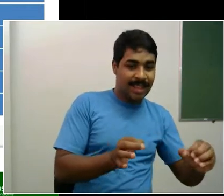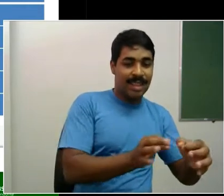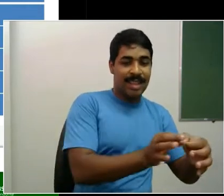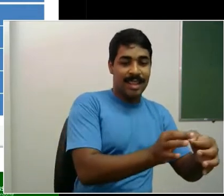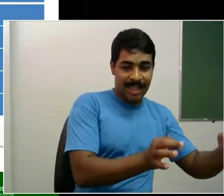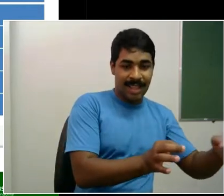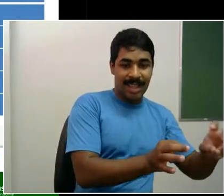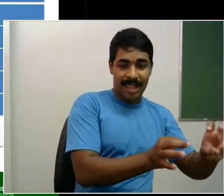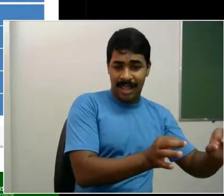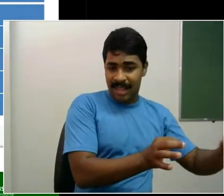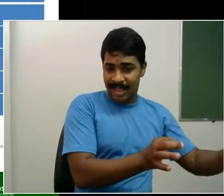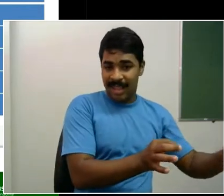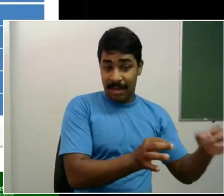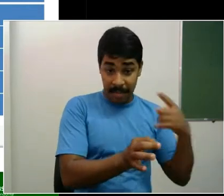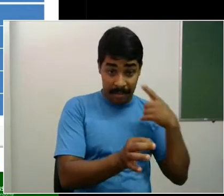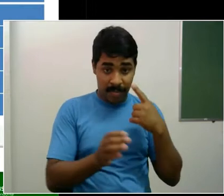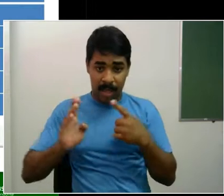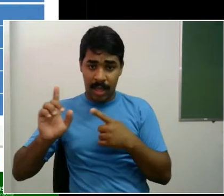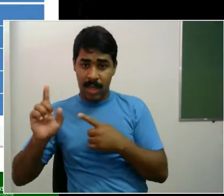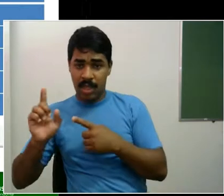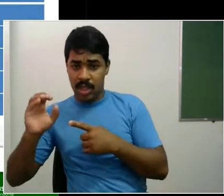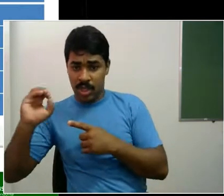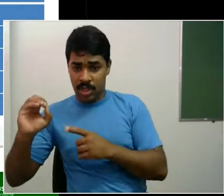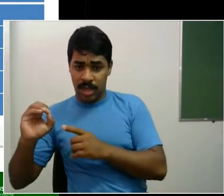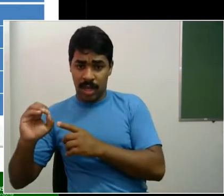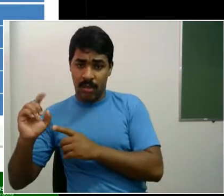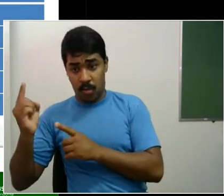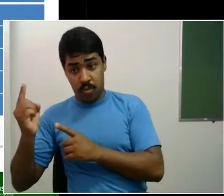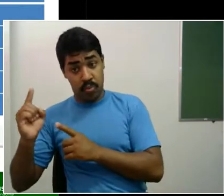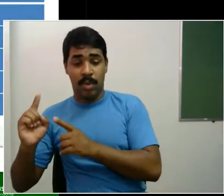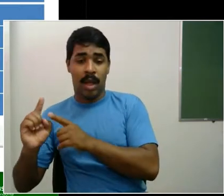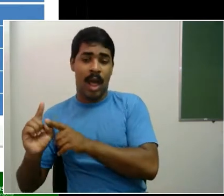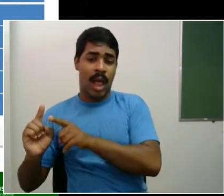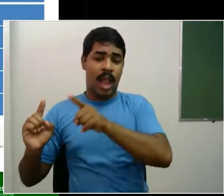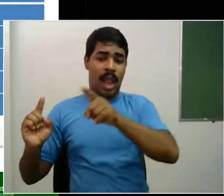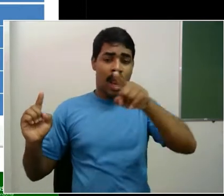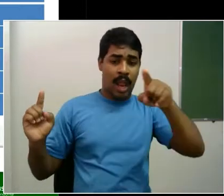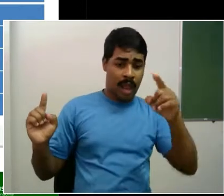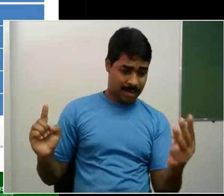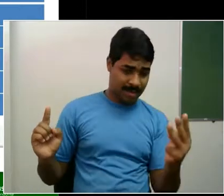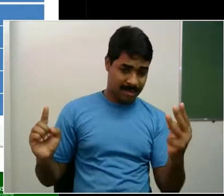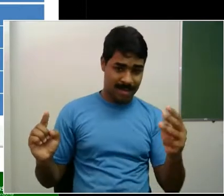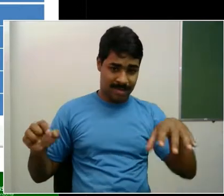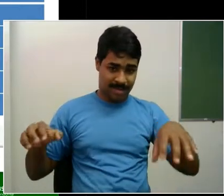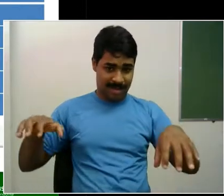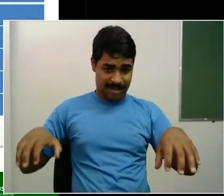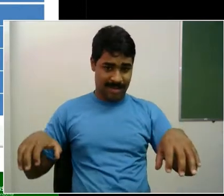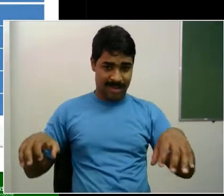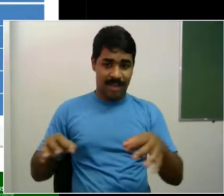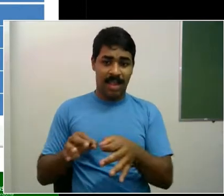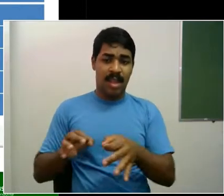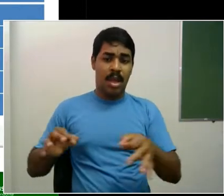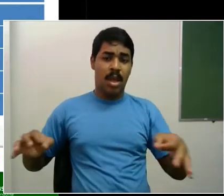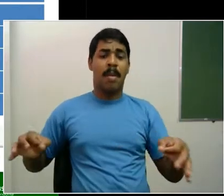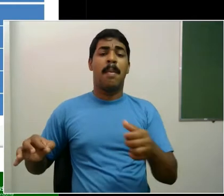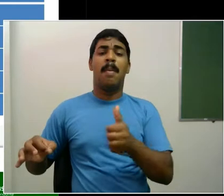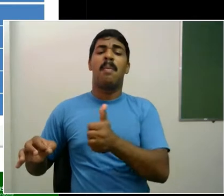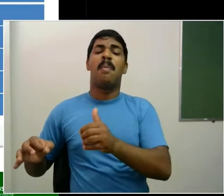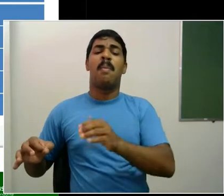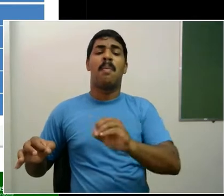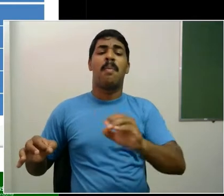do posto, desculpa, posto 4, perdão, a 500 metros do posto 3, 1000 metros do